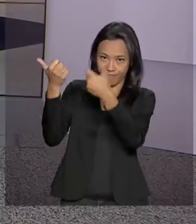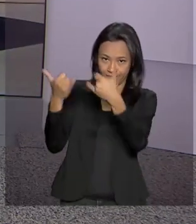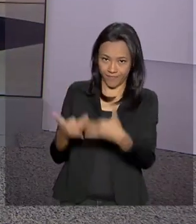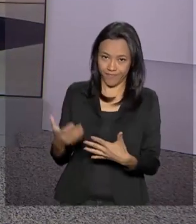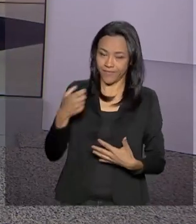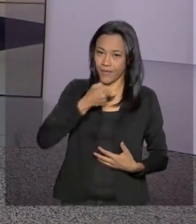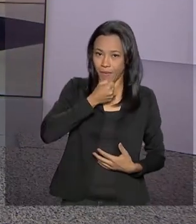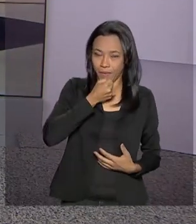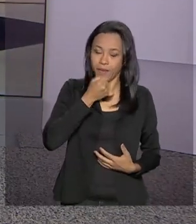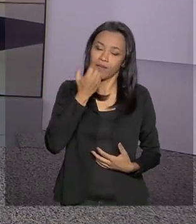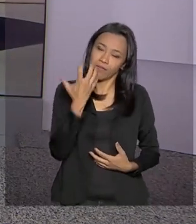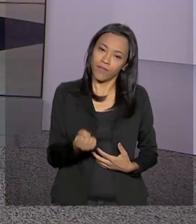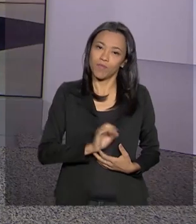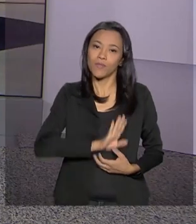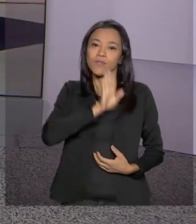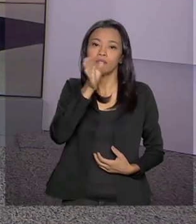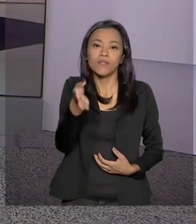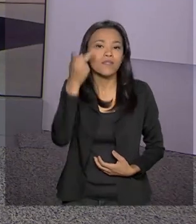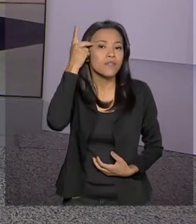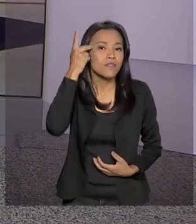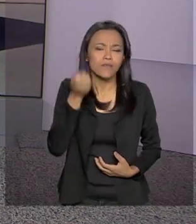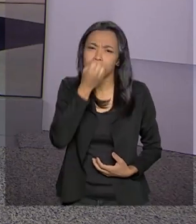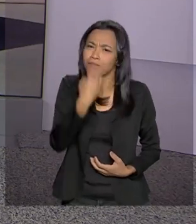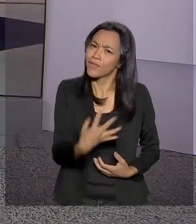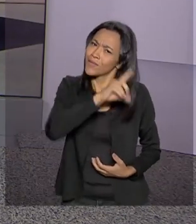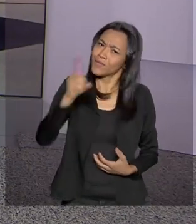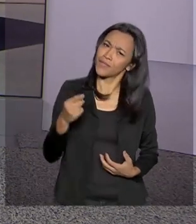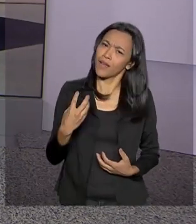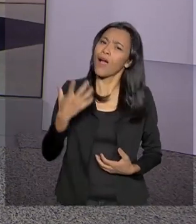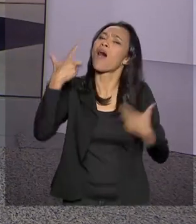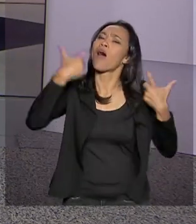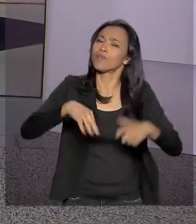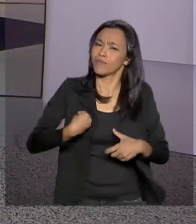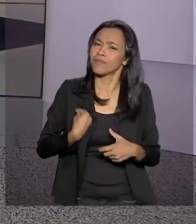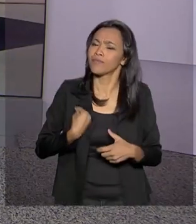Vamos então até São Paulo conversar com ele. Oi, Ricardo, bom dia pra você. Onde é que você está?